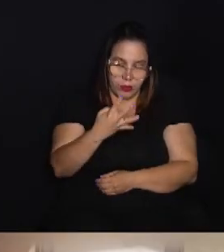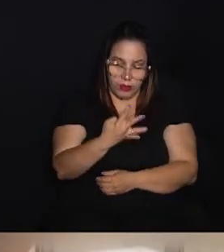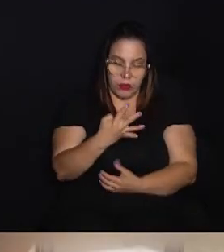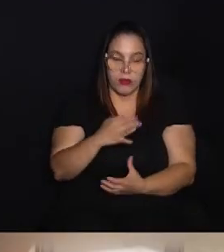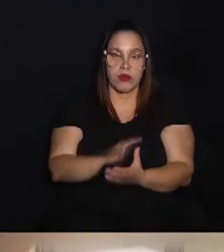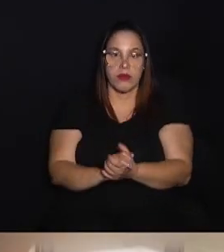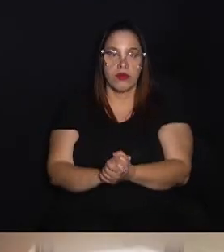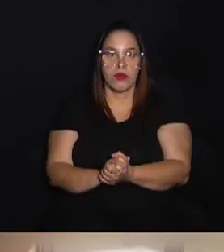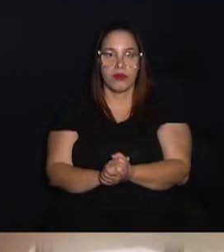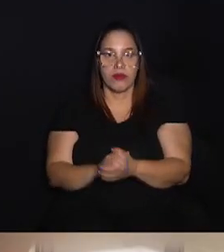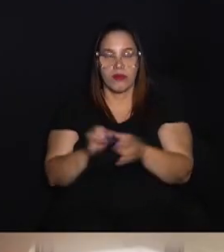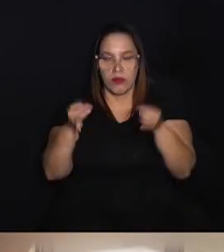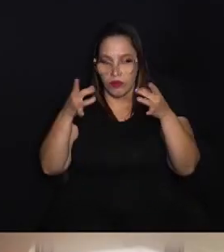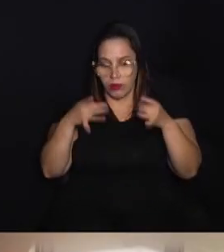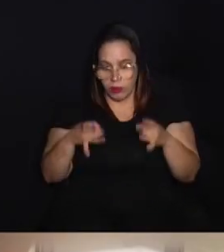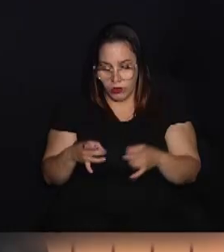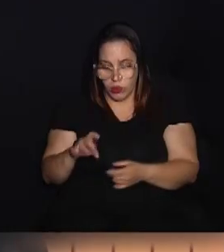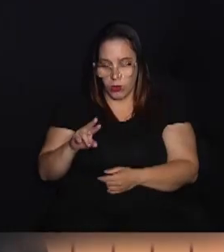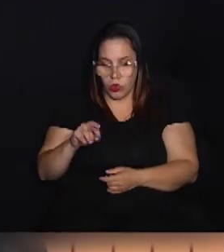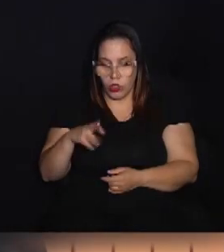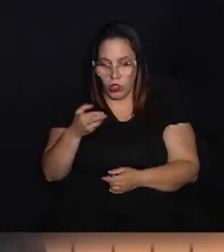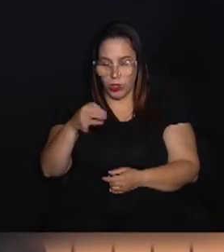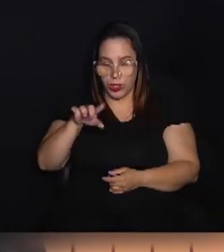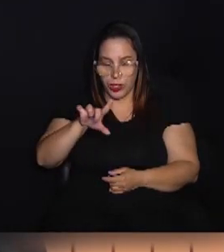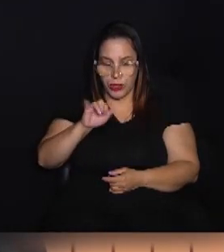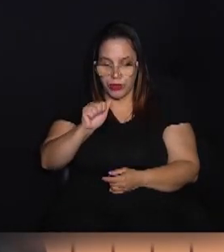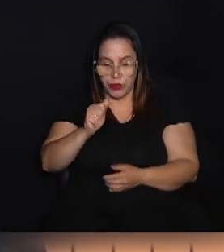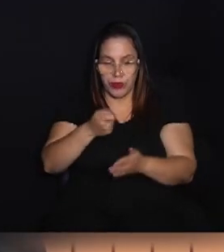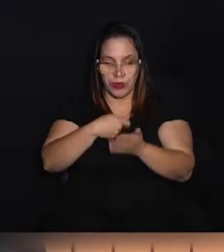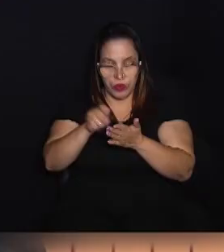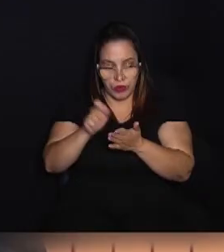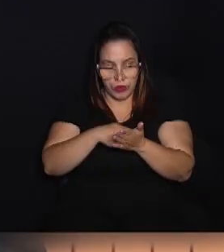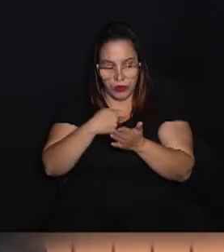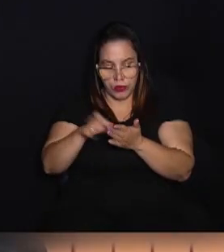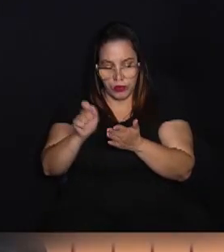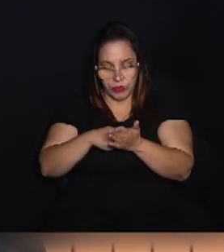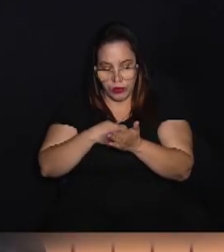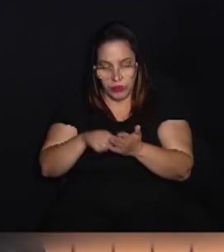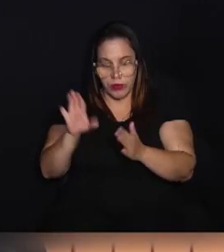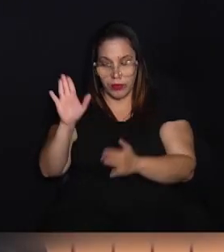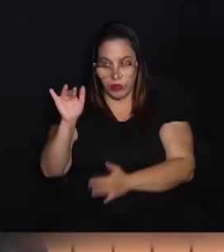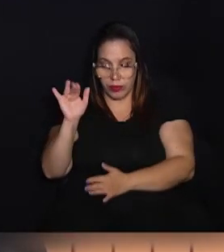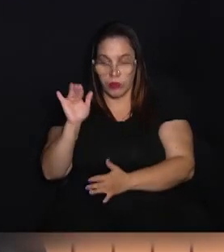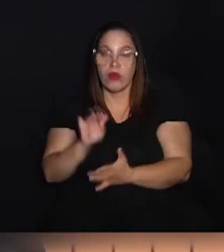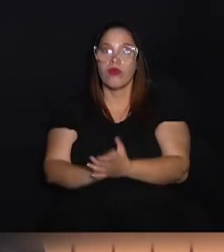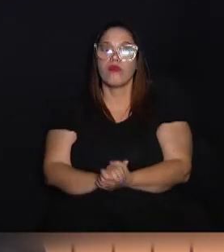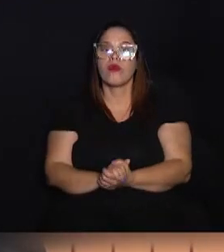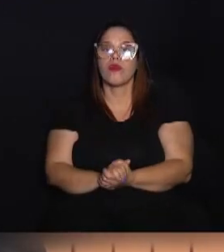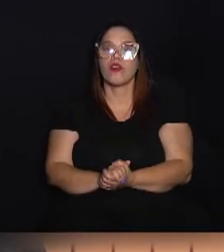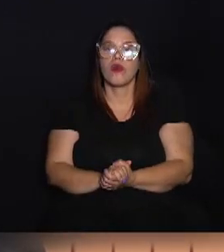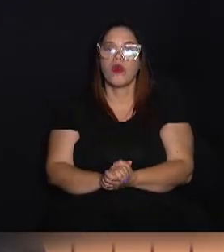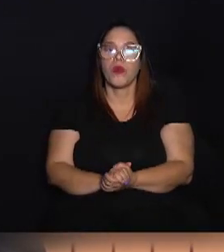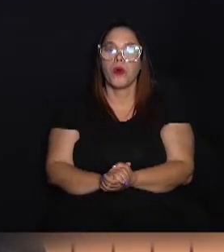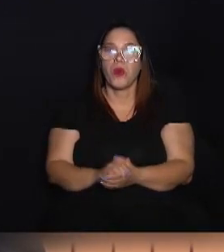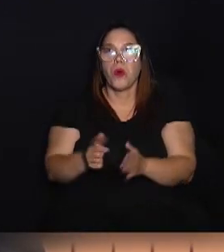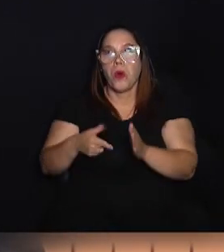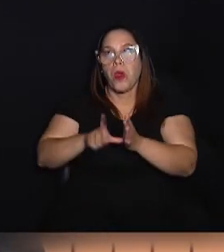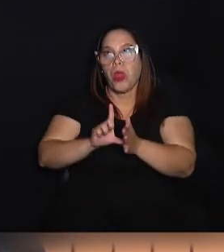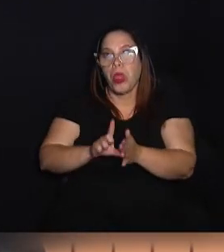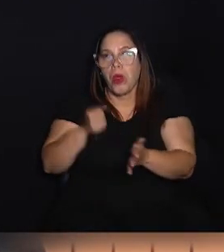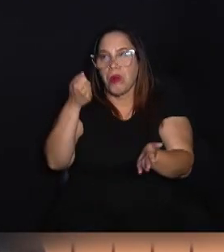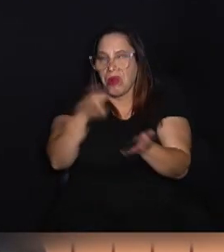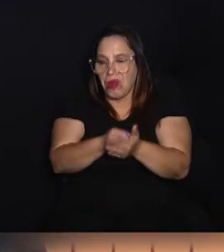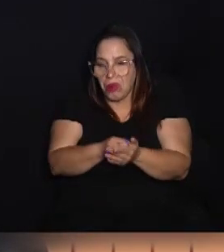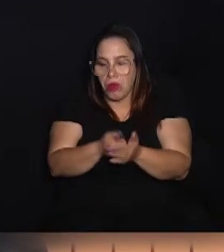1974, especialista em urologia e autor de vários trabalhos científicos. Uma leve retrospectiva que obriga a